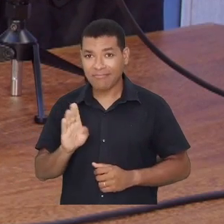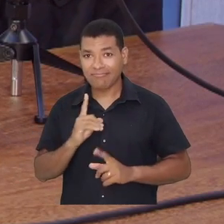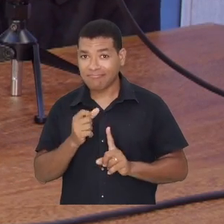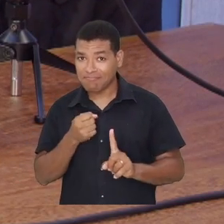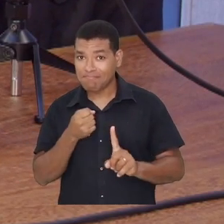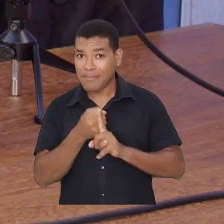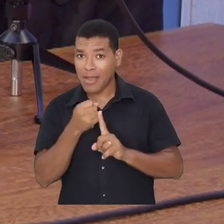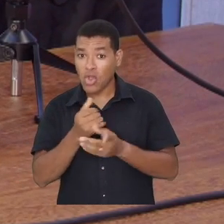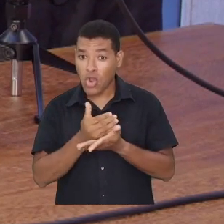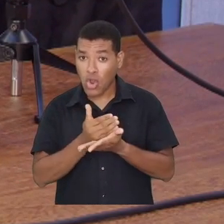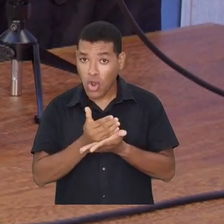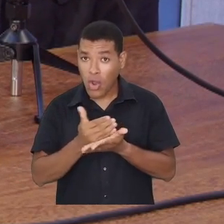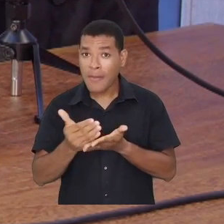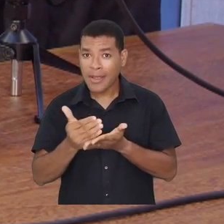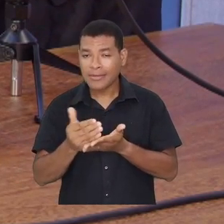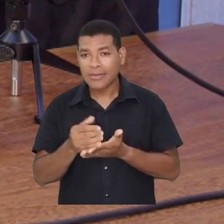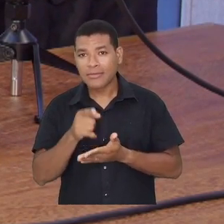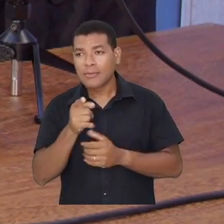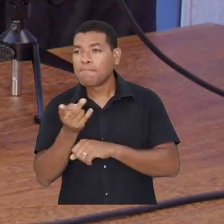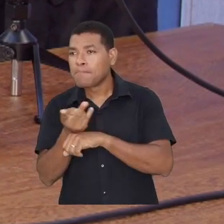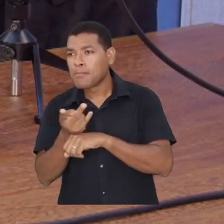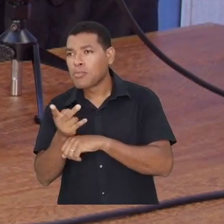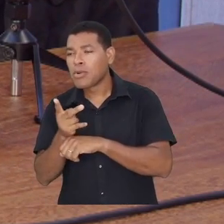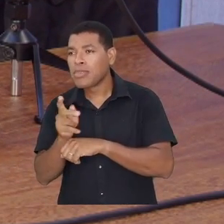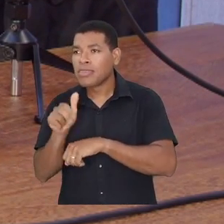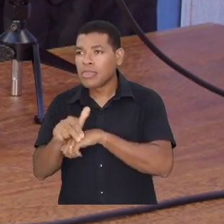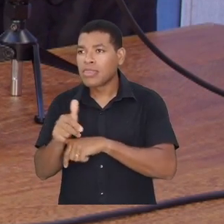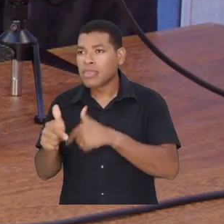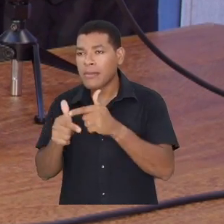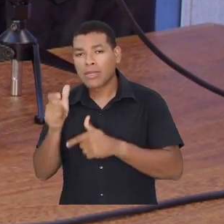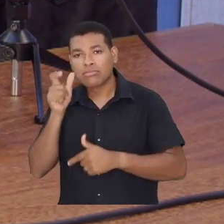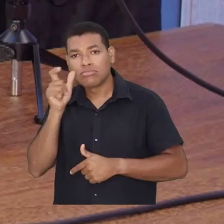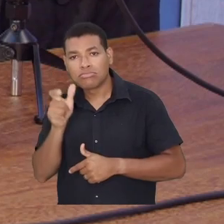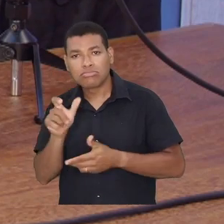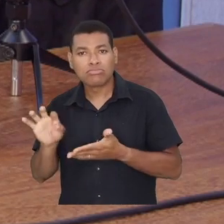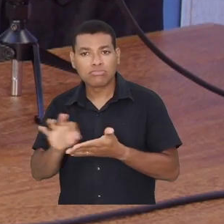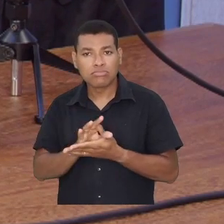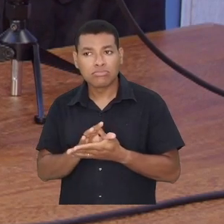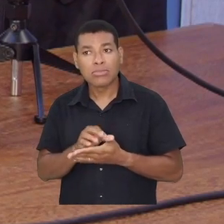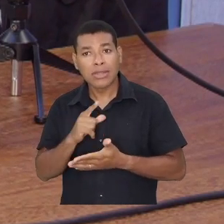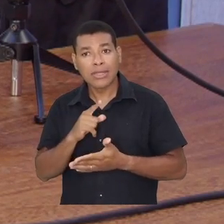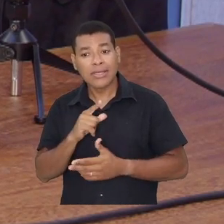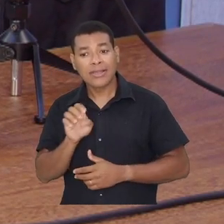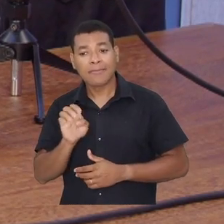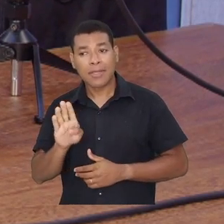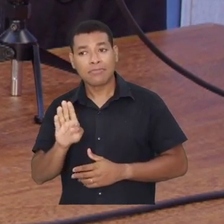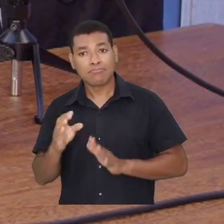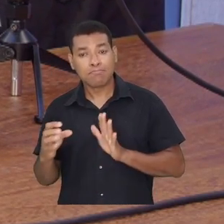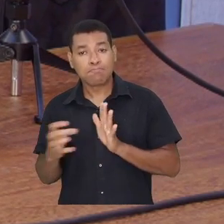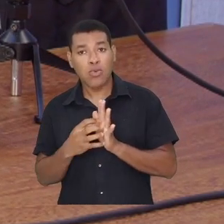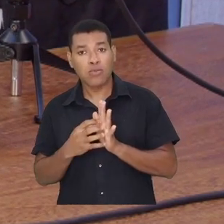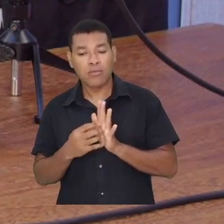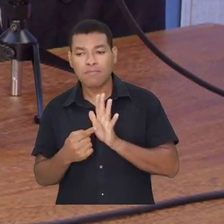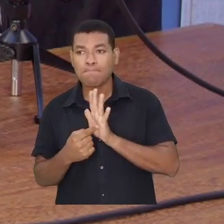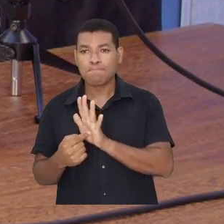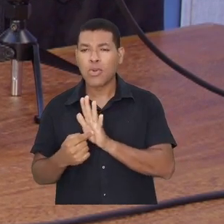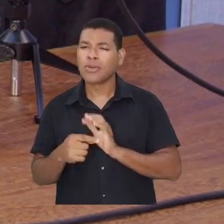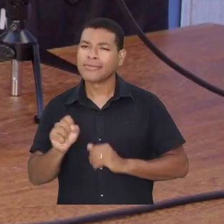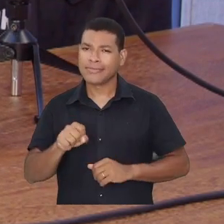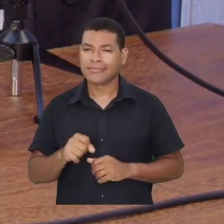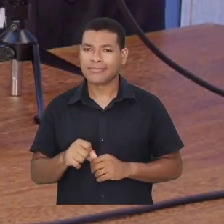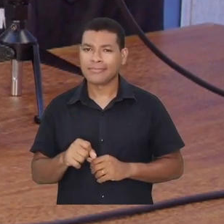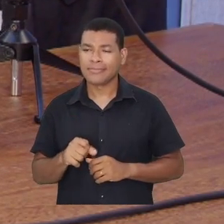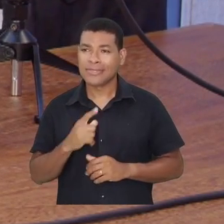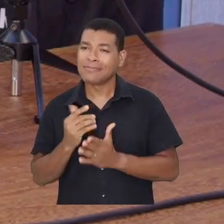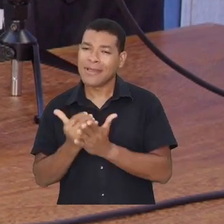impacta desde o começo. Você vai procurar uma vaga, você vai procurar uma empresa, ele tá ali. Mas eu acho que, na minha opinião, vai além,